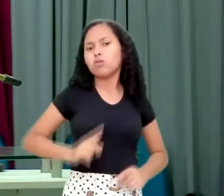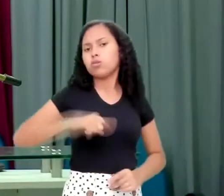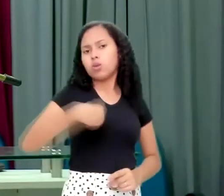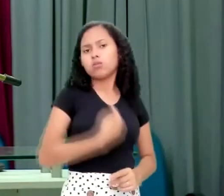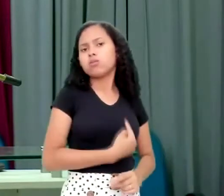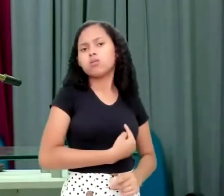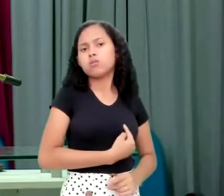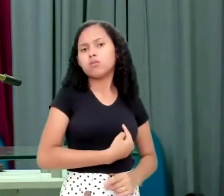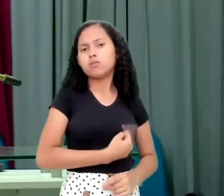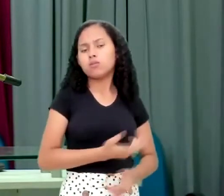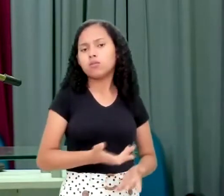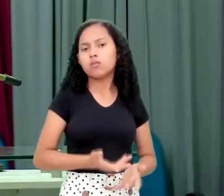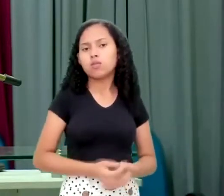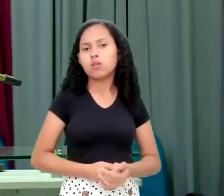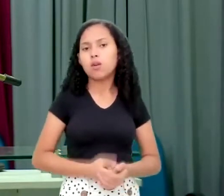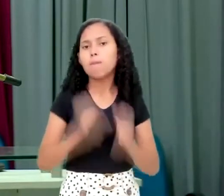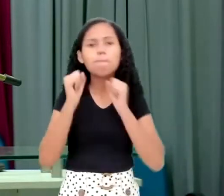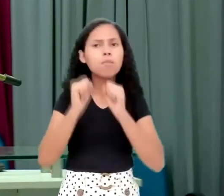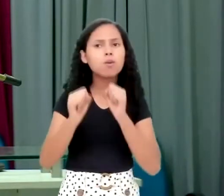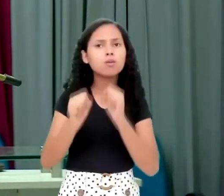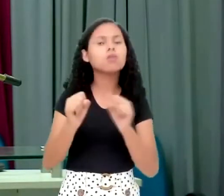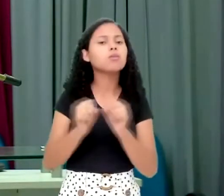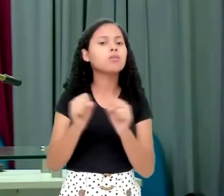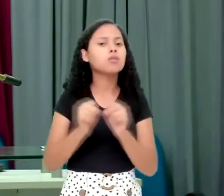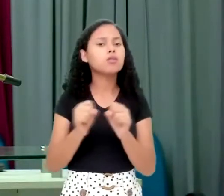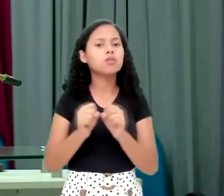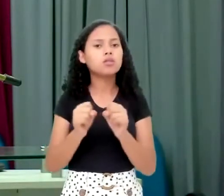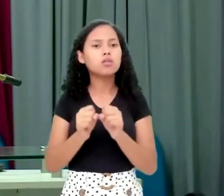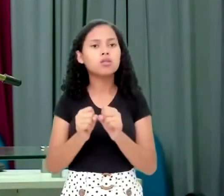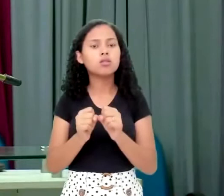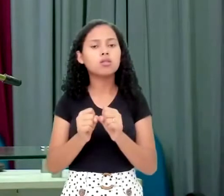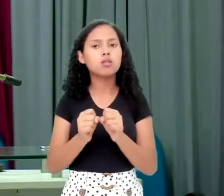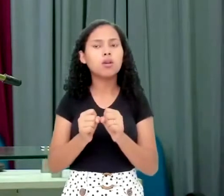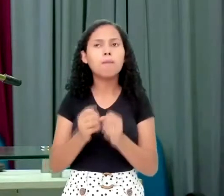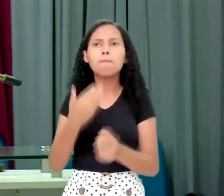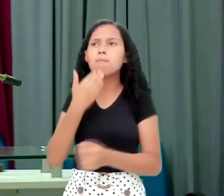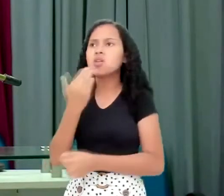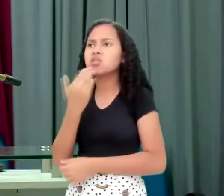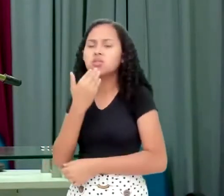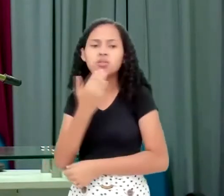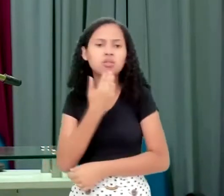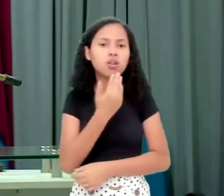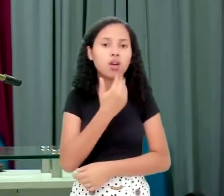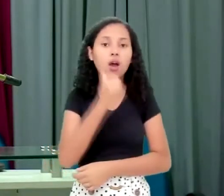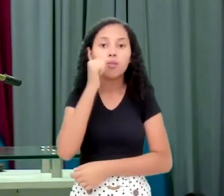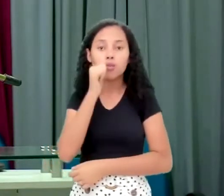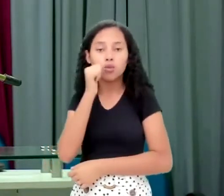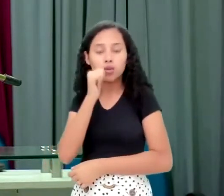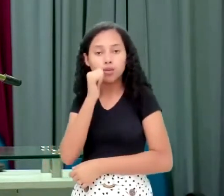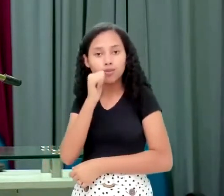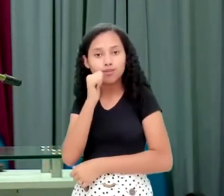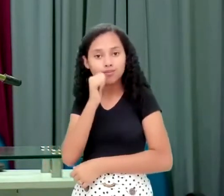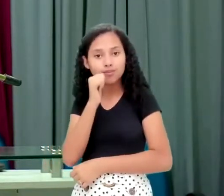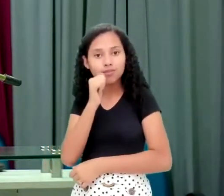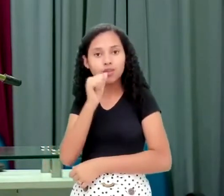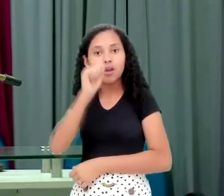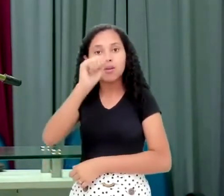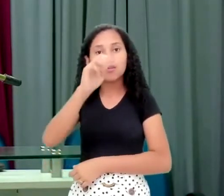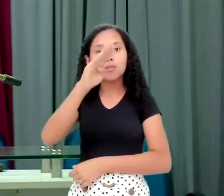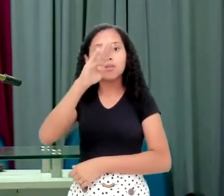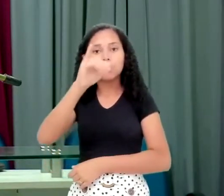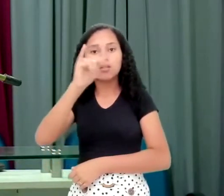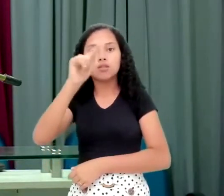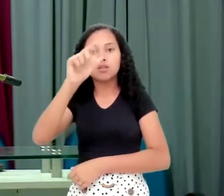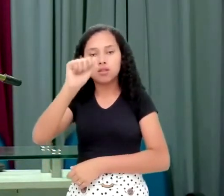nossa? O que podemos fazer? Para quem devemos apelar? Aquela mulher, que era uma mulher sábia,